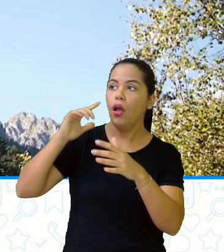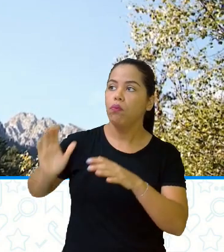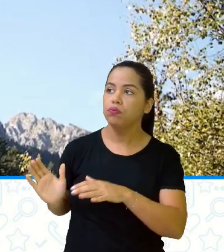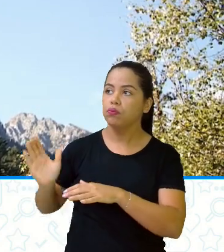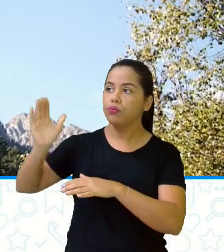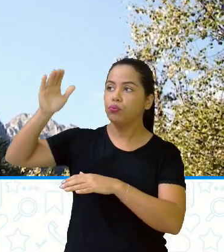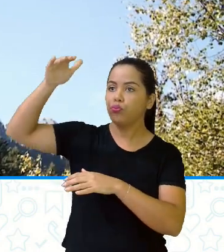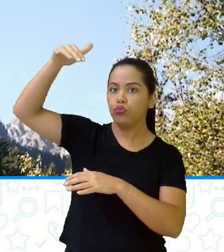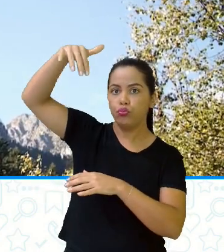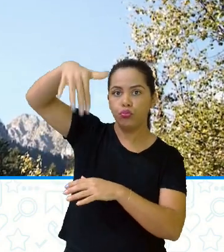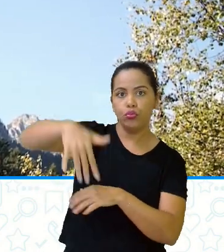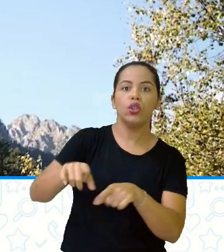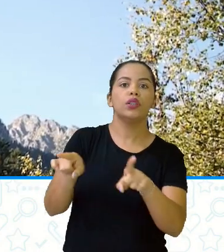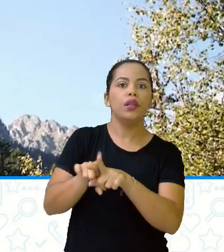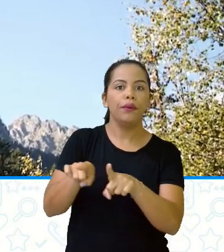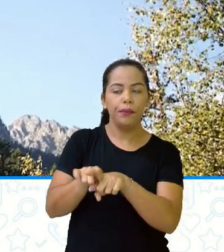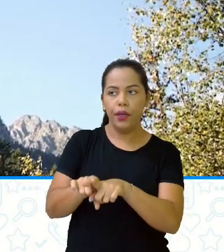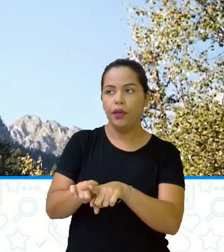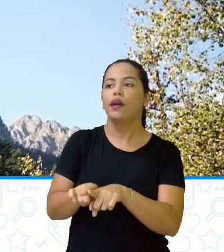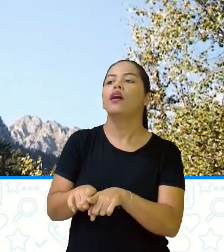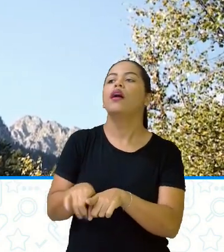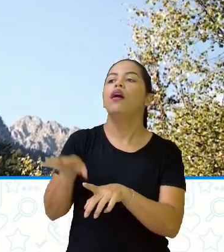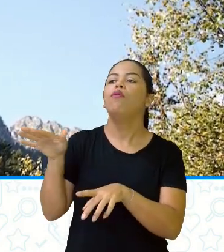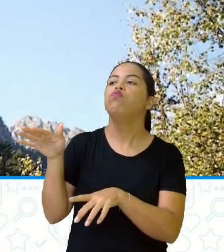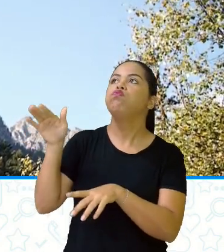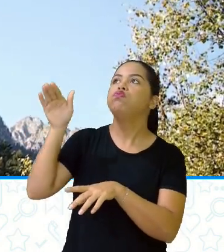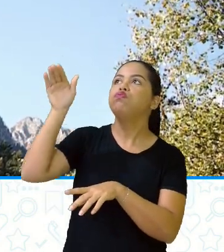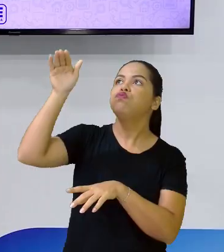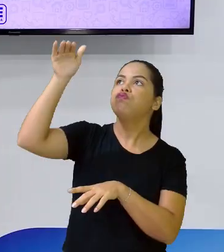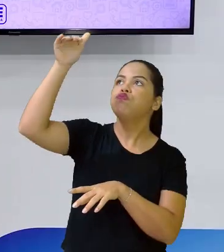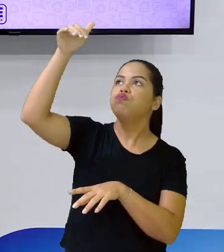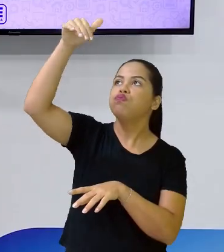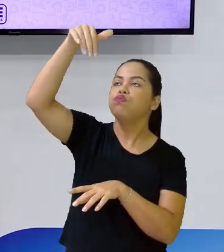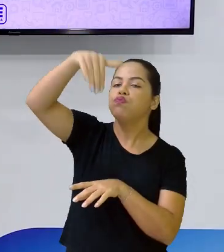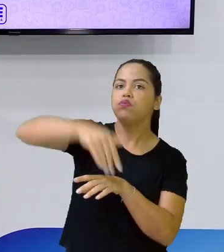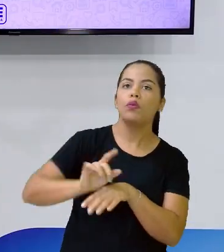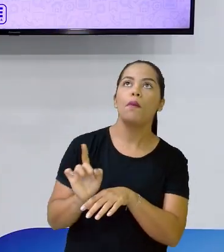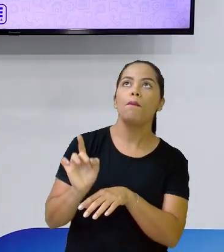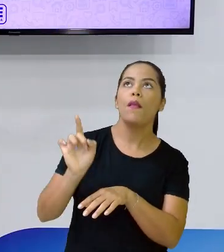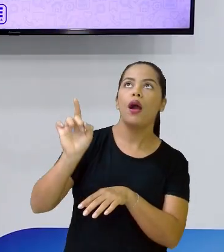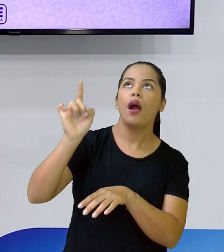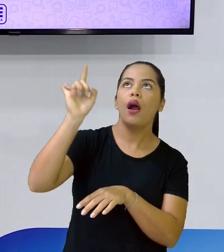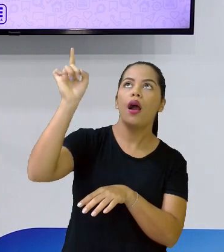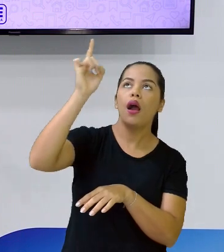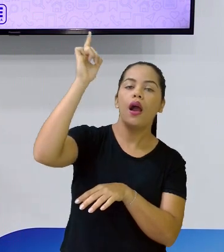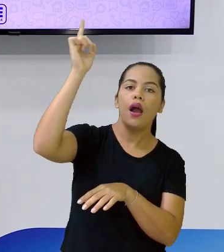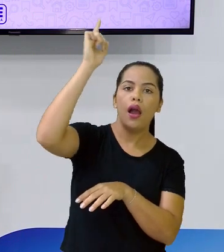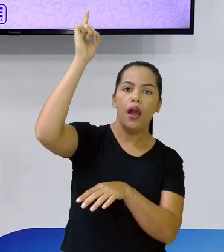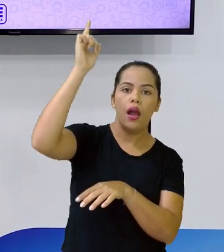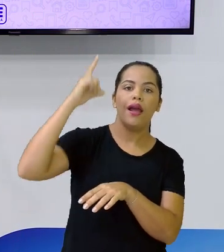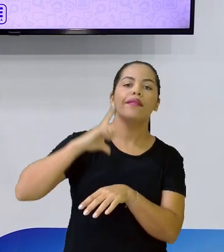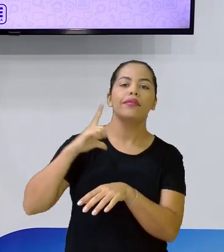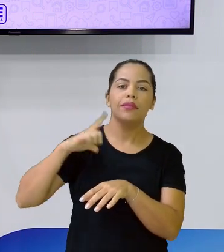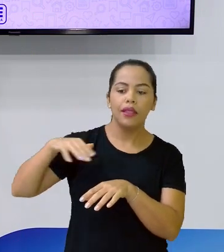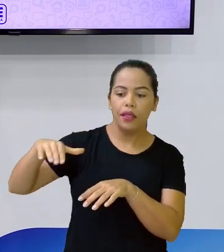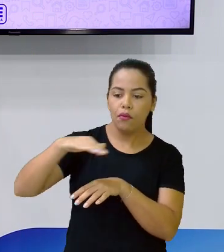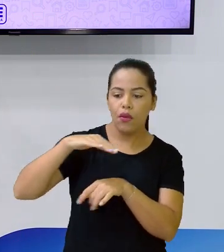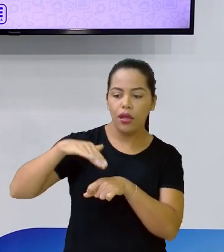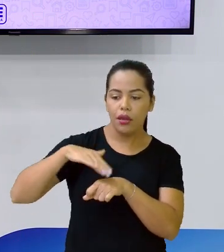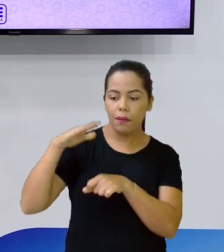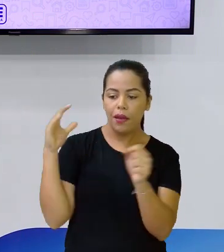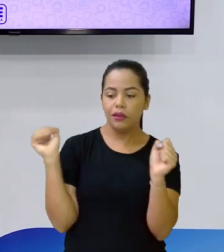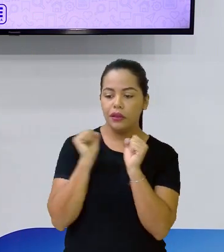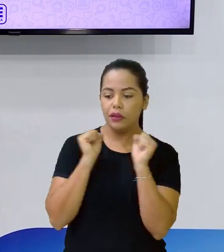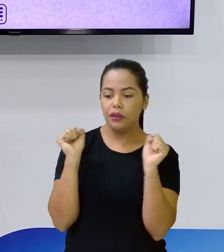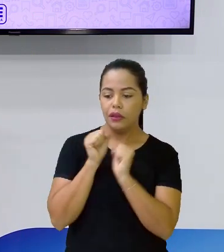montanhas, lá em cima da montanha, lá no topo, no pico da montanha, tem aquela área mais fria, que a gente